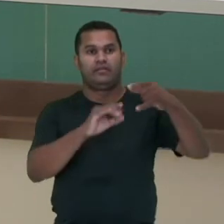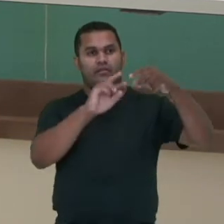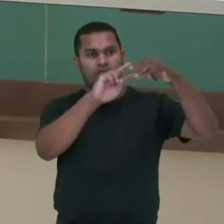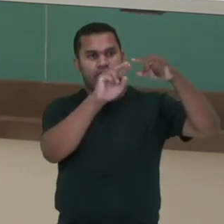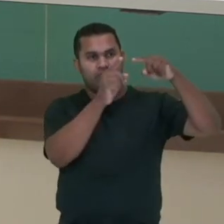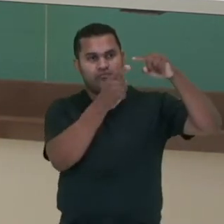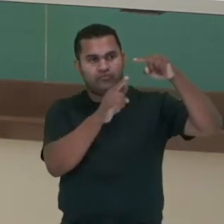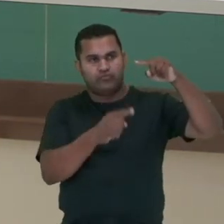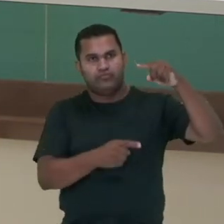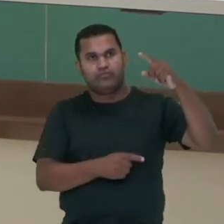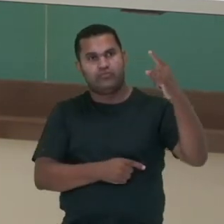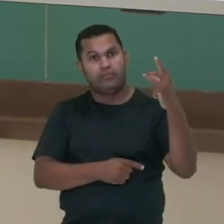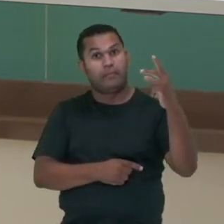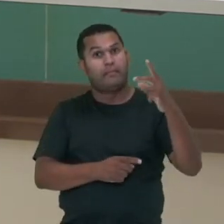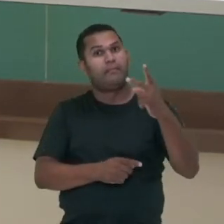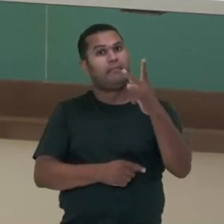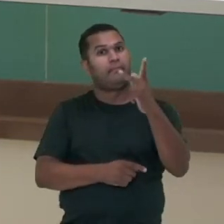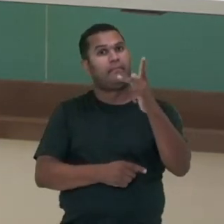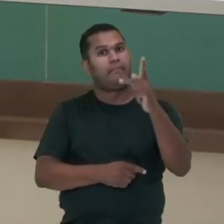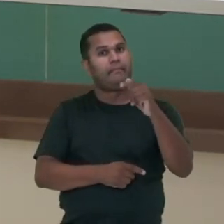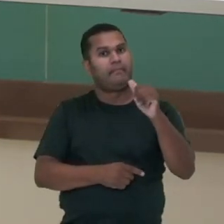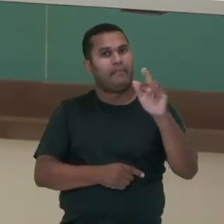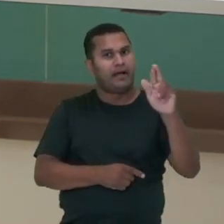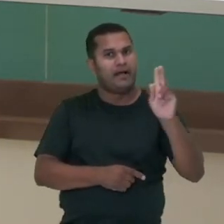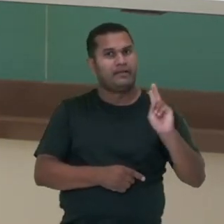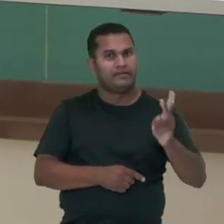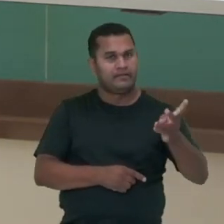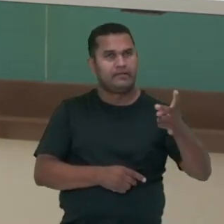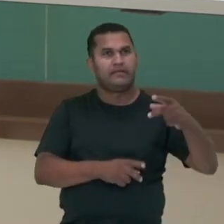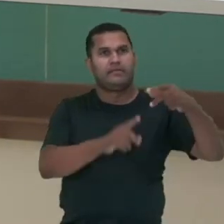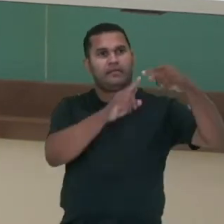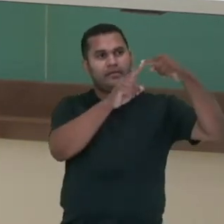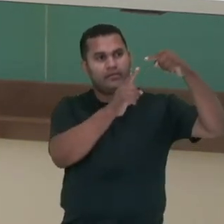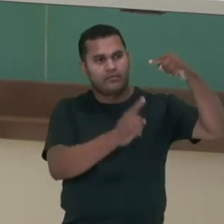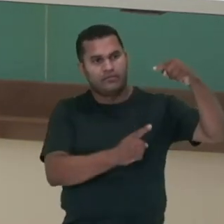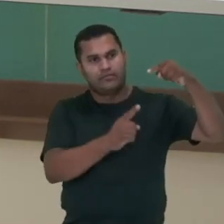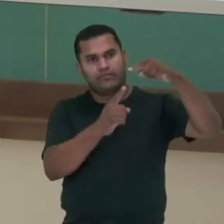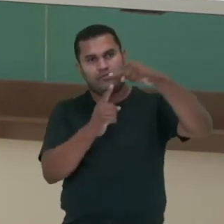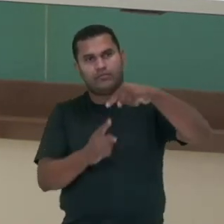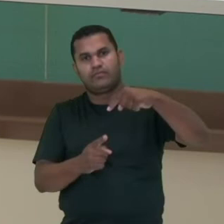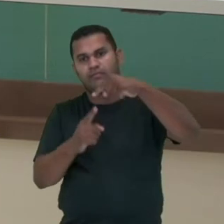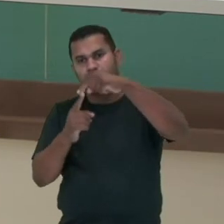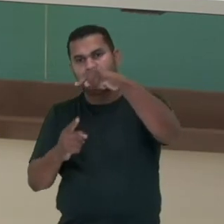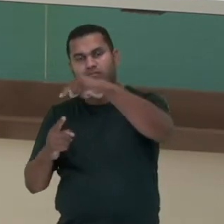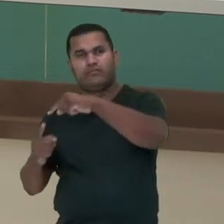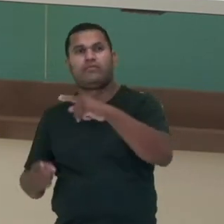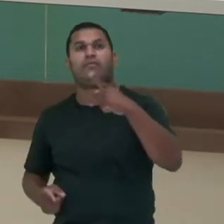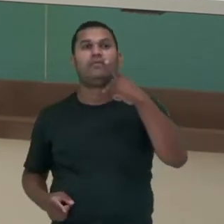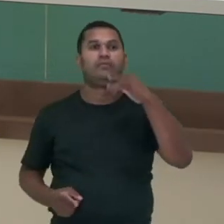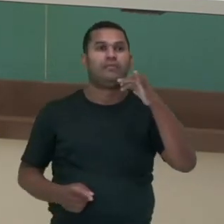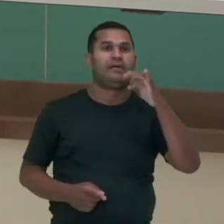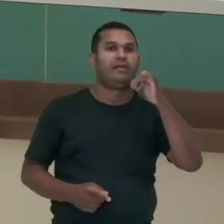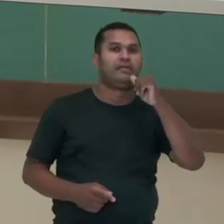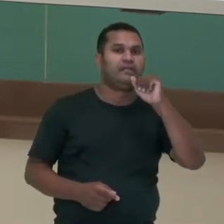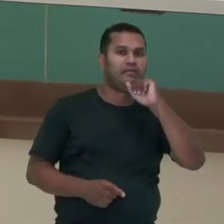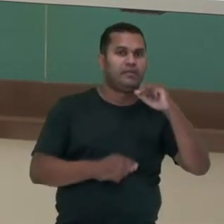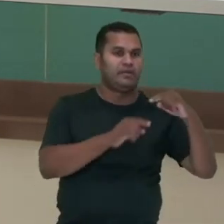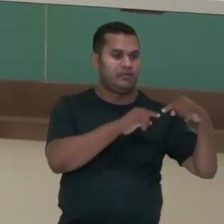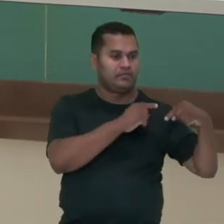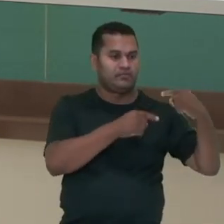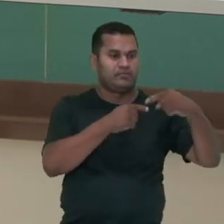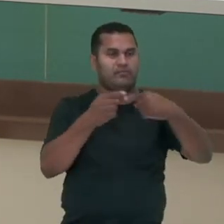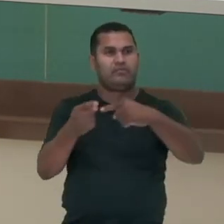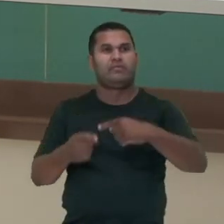cromossomos iguais, um par, vindo um do pai e um da mãe, um do espermatozoide e um do óvulo, tá? E o genótipo seria